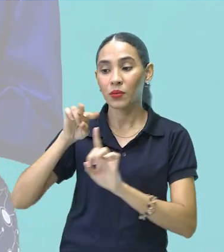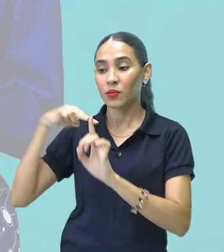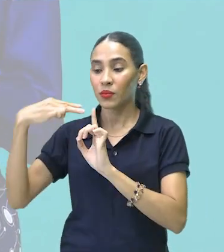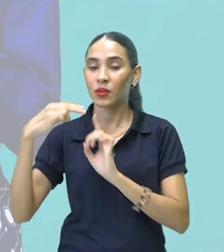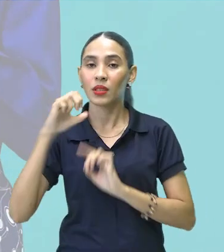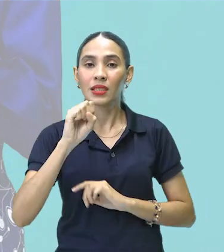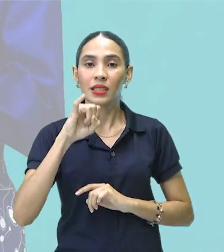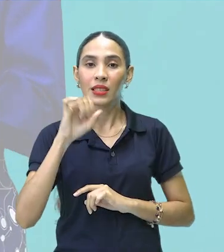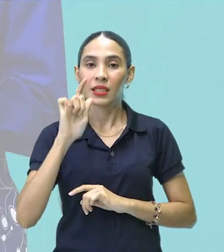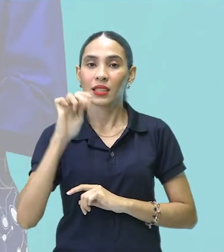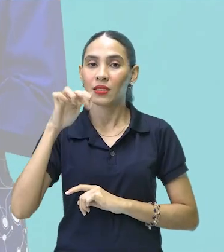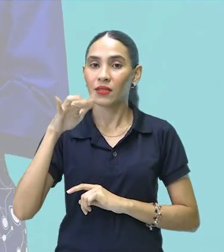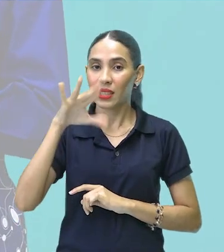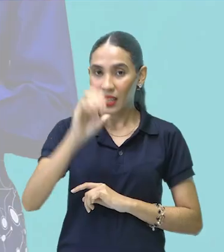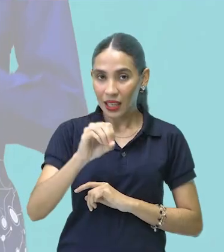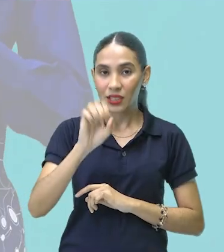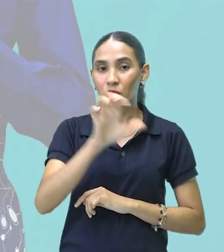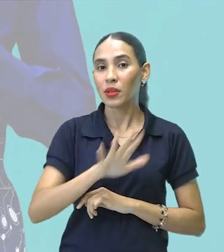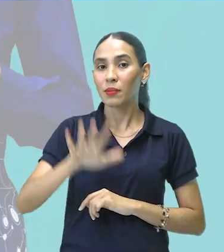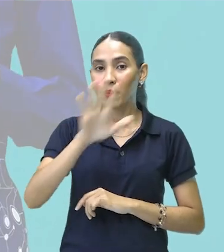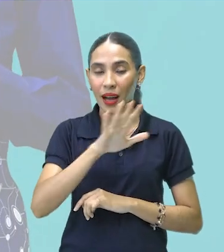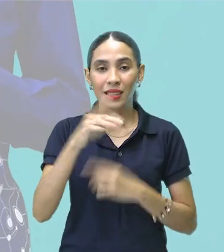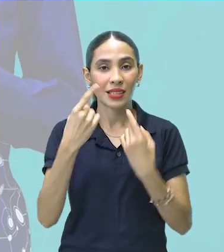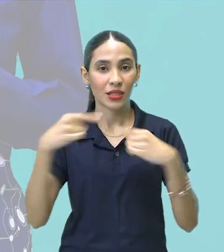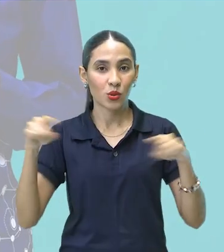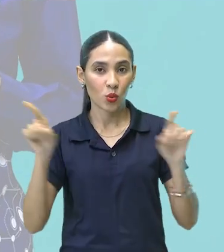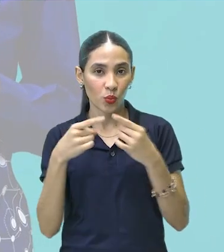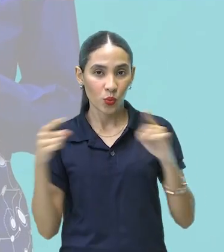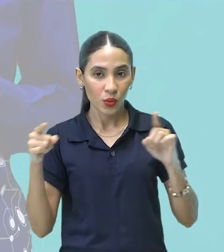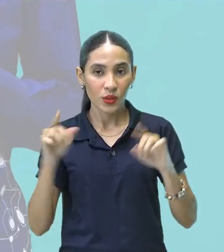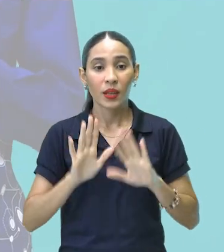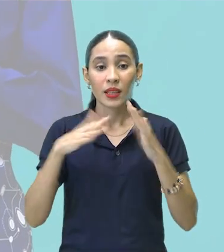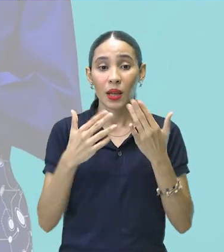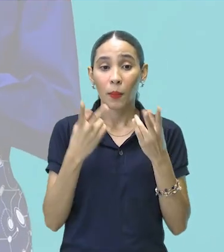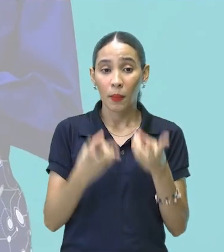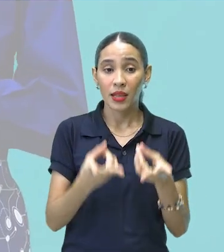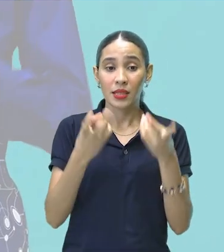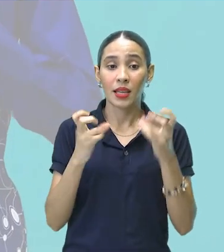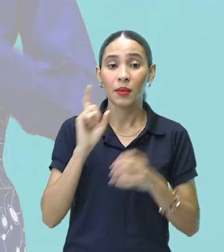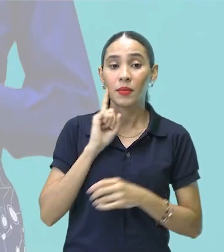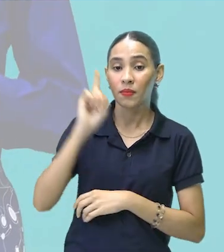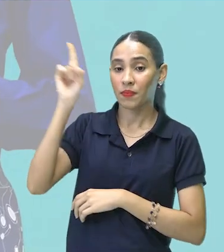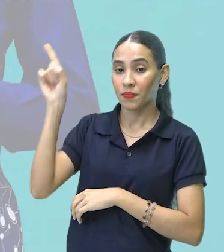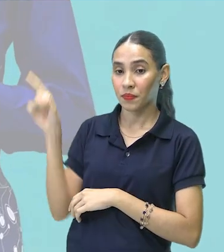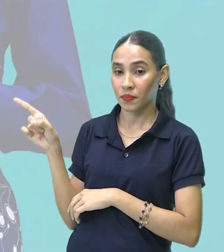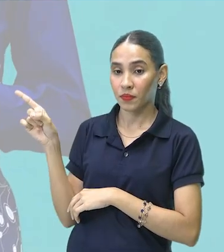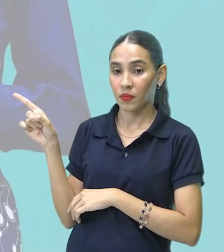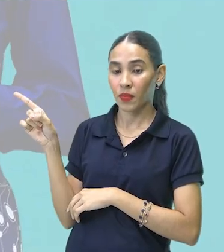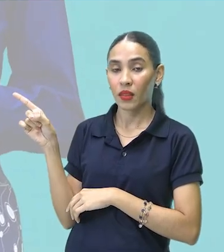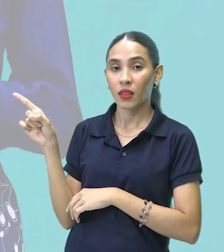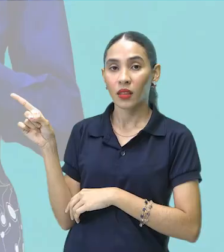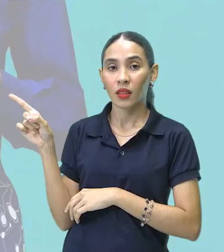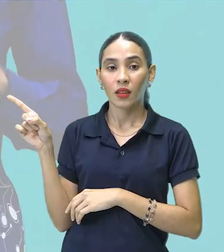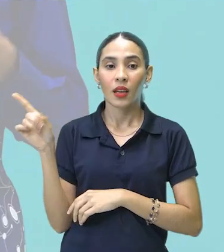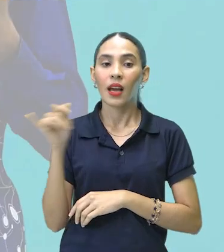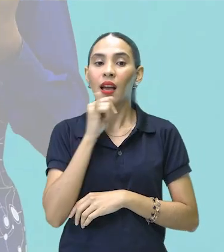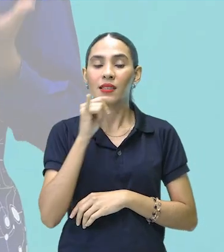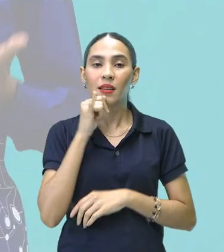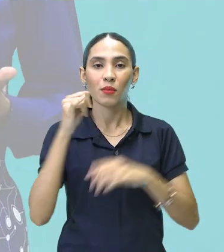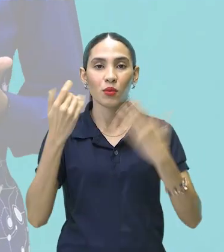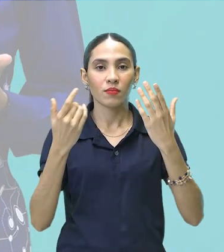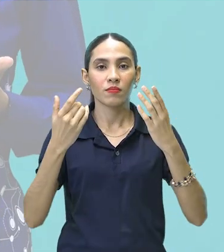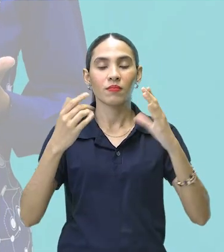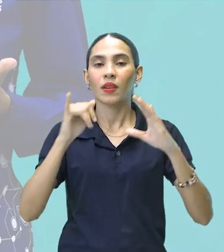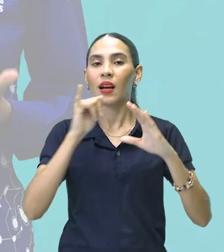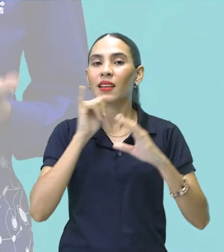significante, uma imagem acústica. Aqui a gente consegue perceber pelo exemplo da placa. Quando você vê